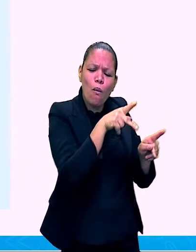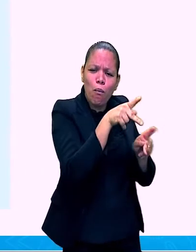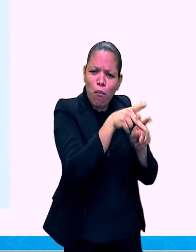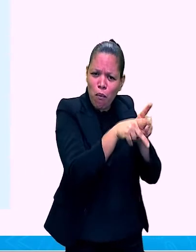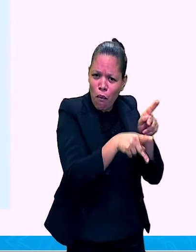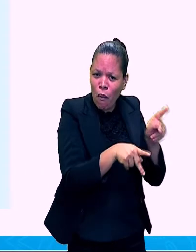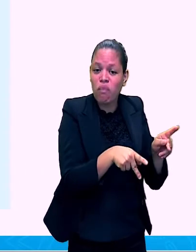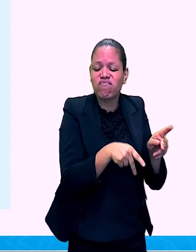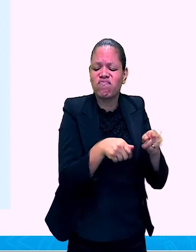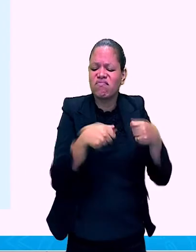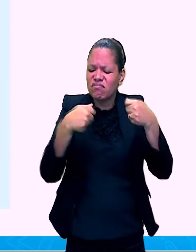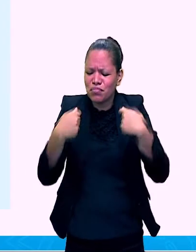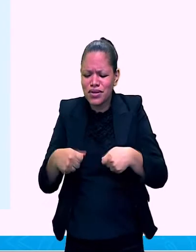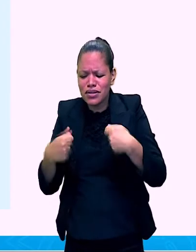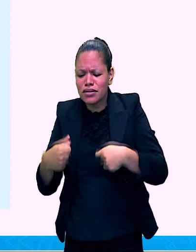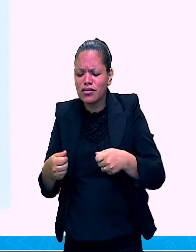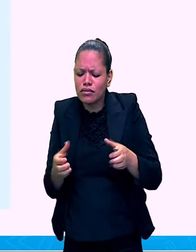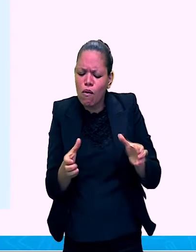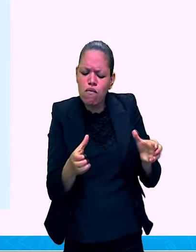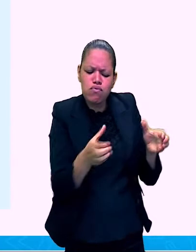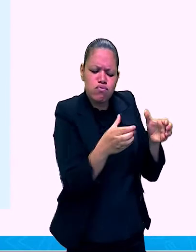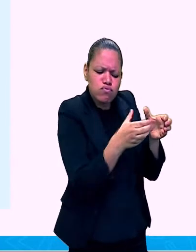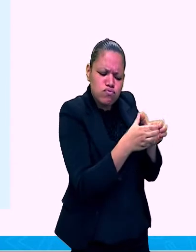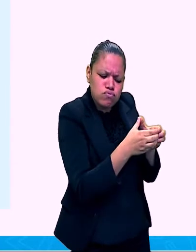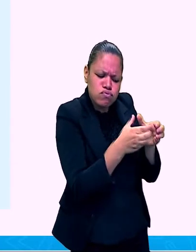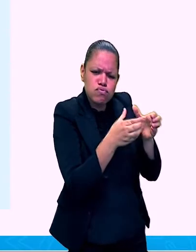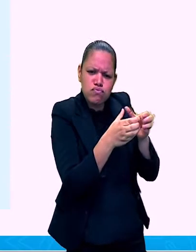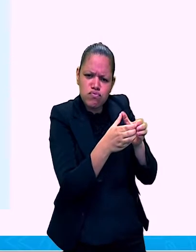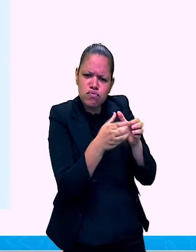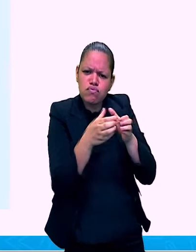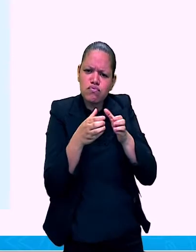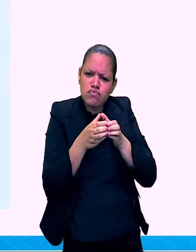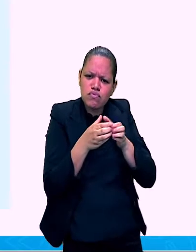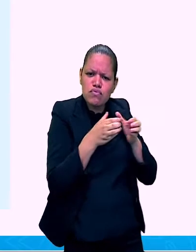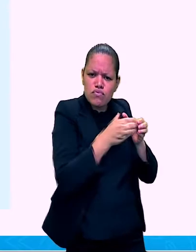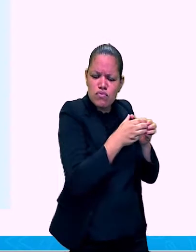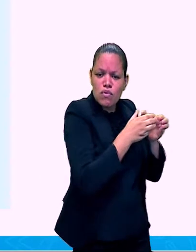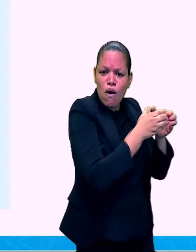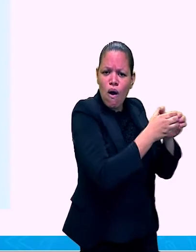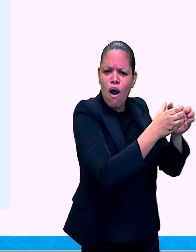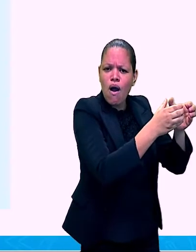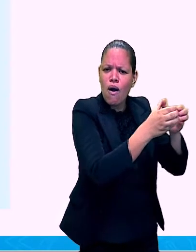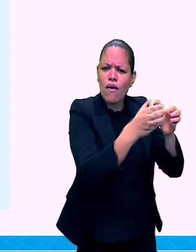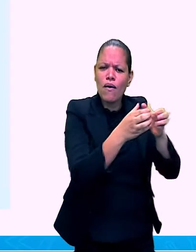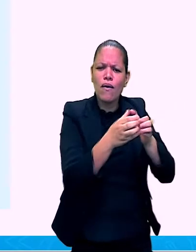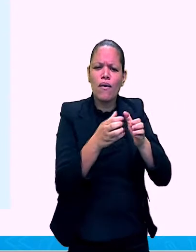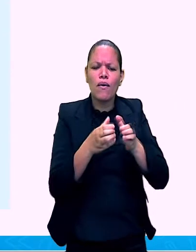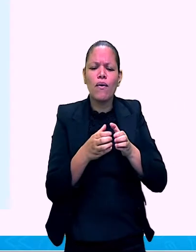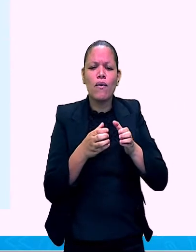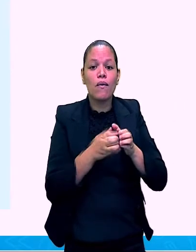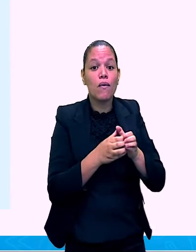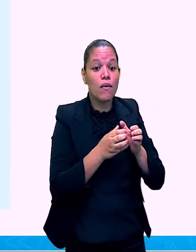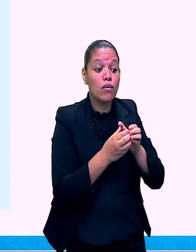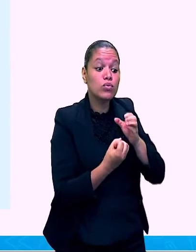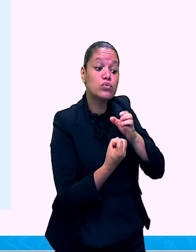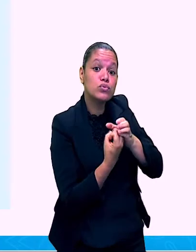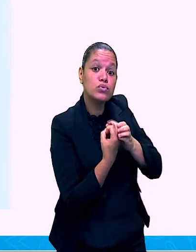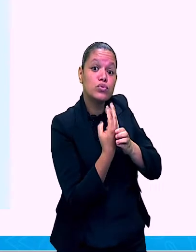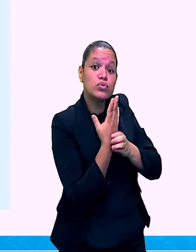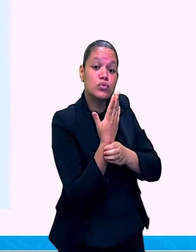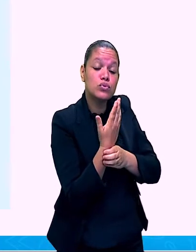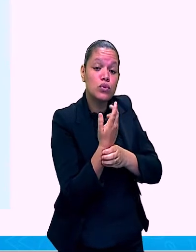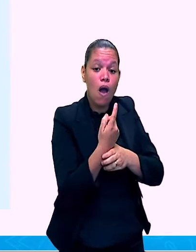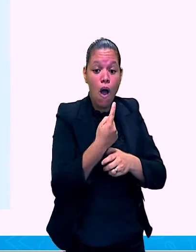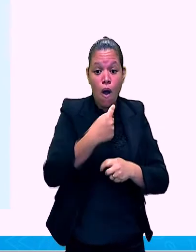outro, onde tivessem o quê? Ali a economia, onde eles estavam gerando dinheiro para eles e